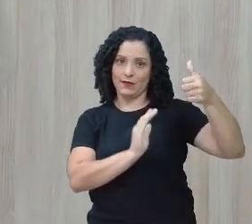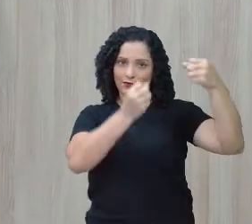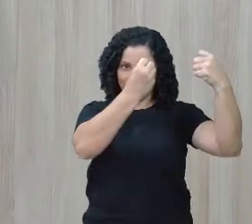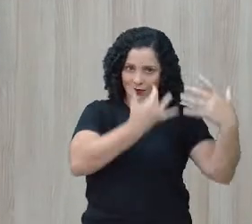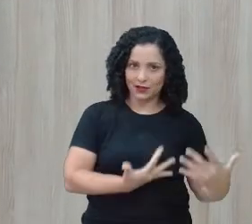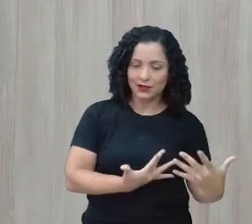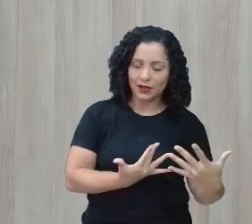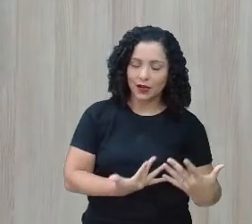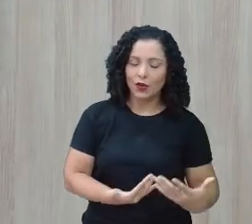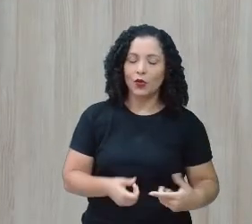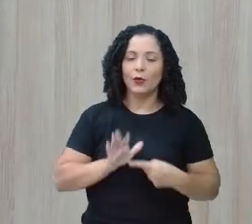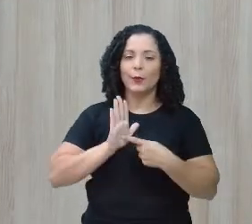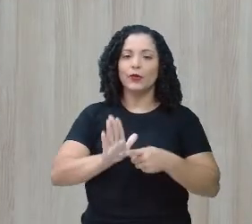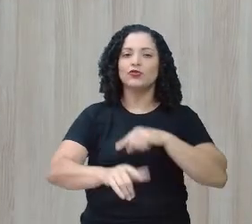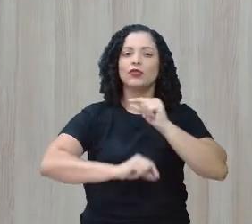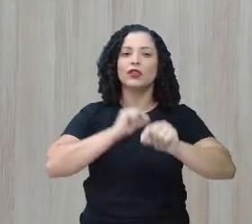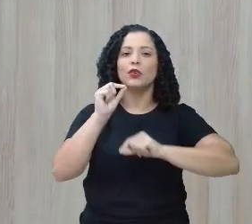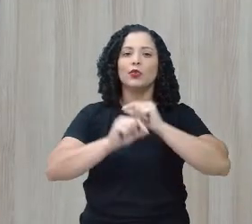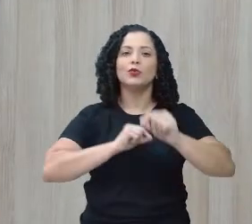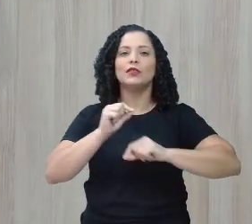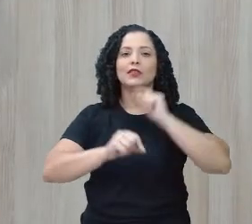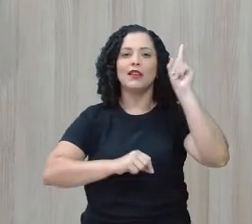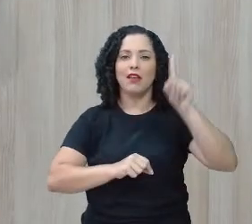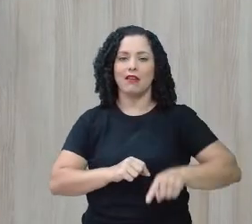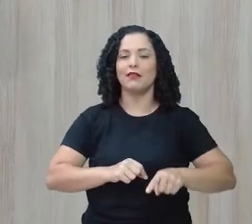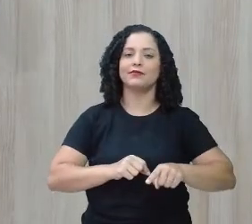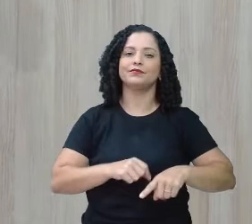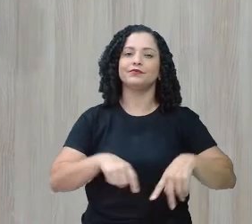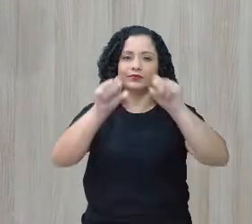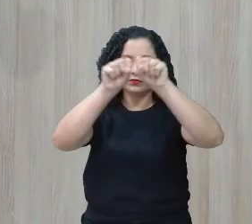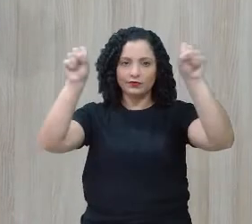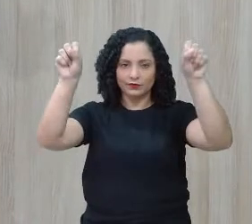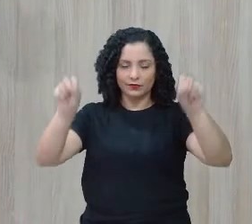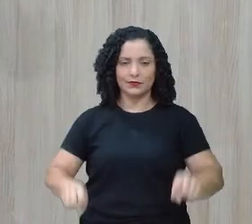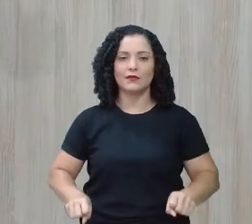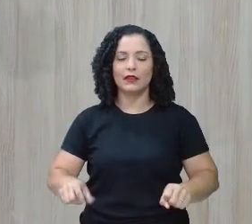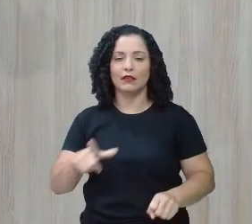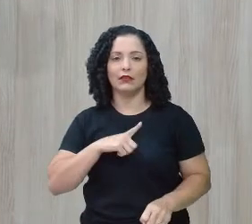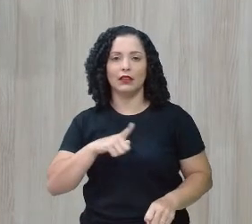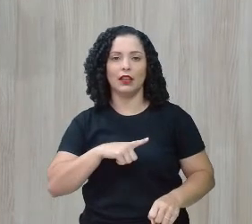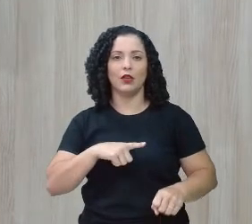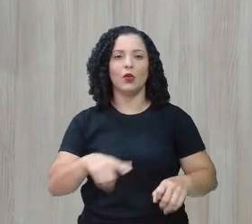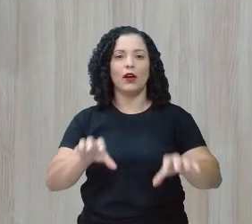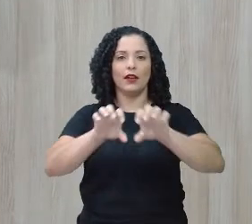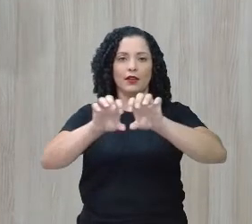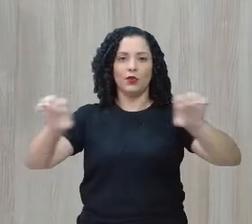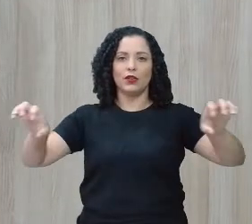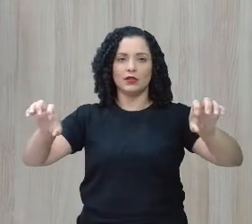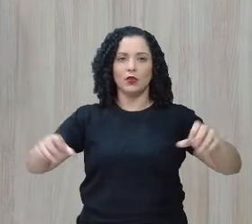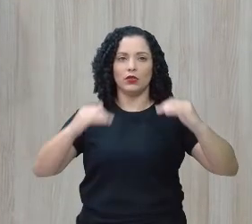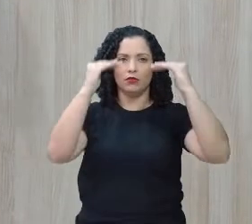a definição aí de sistema de equação. Então, eu tenho aí uma equação com